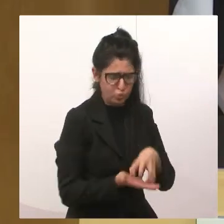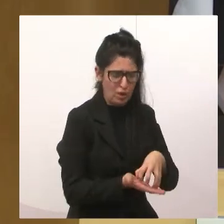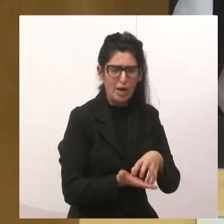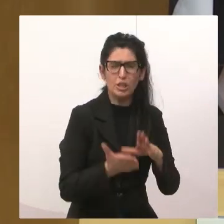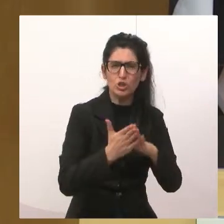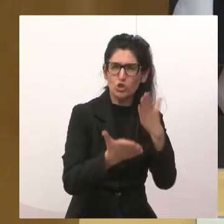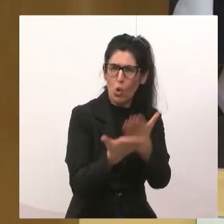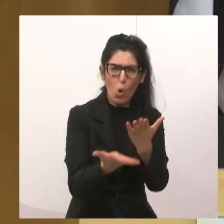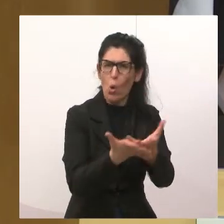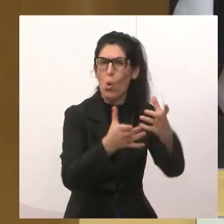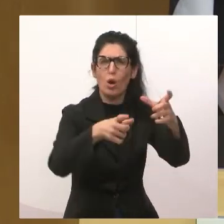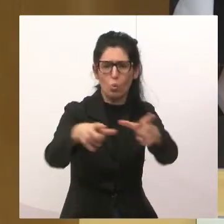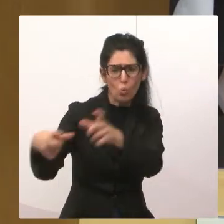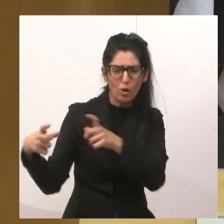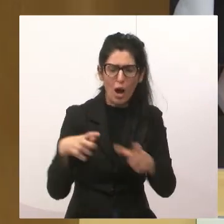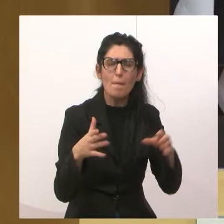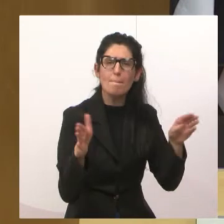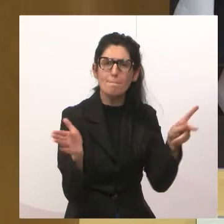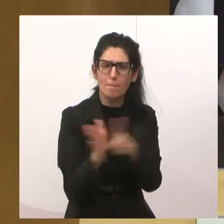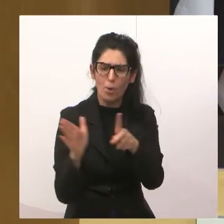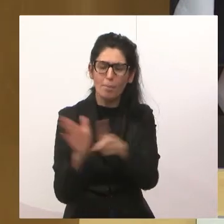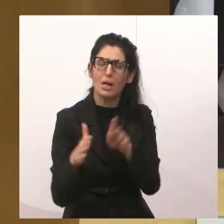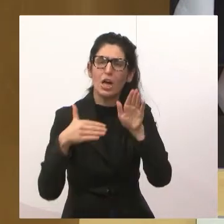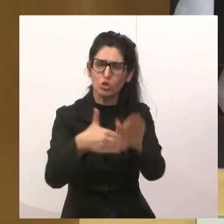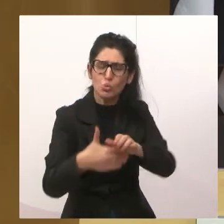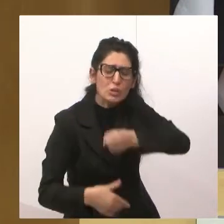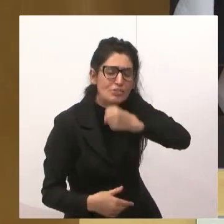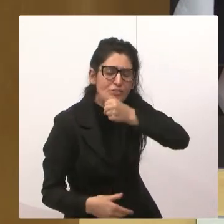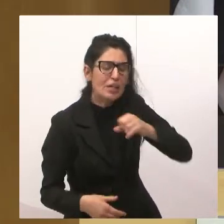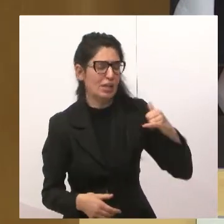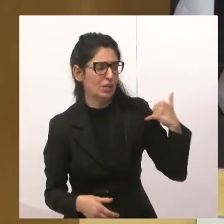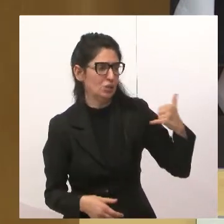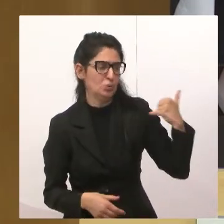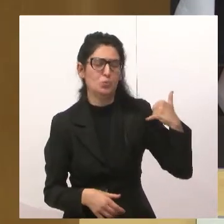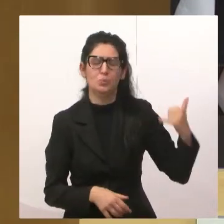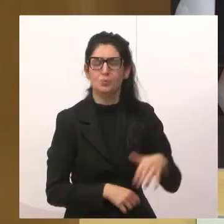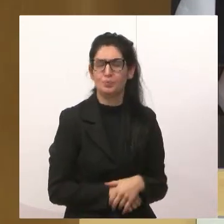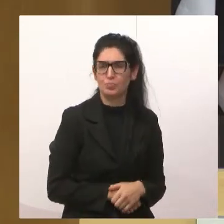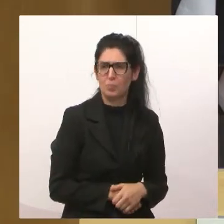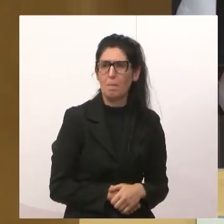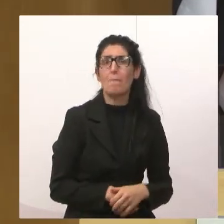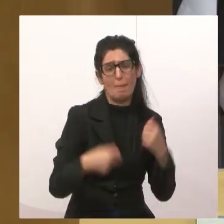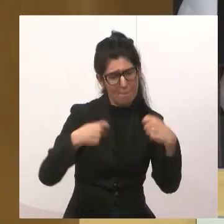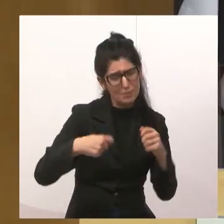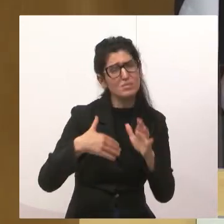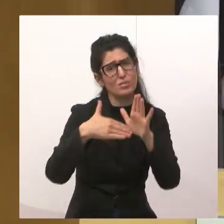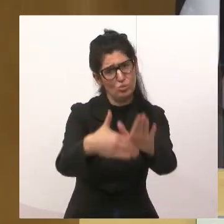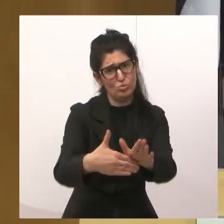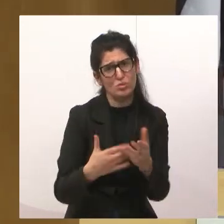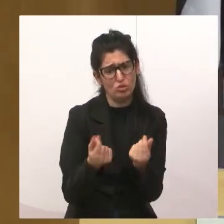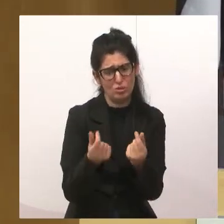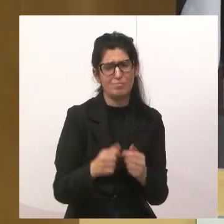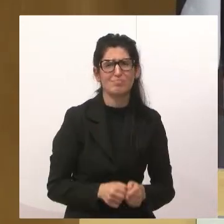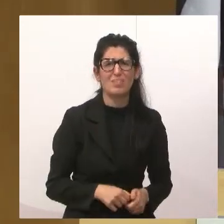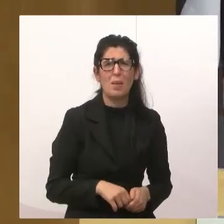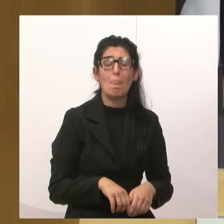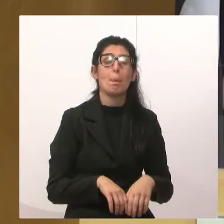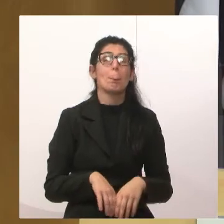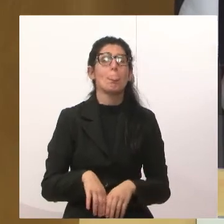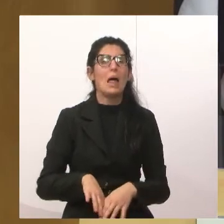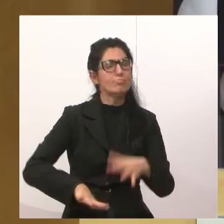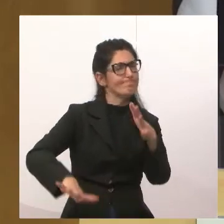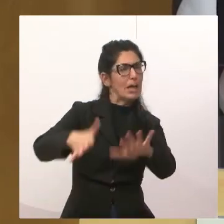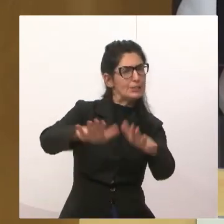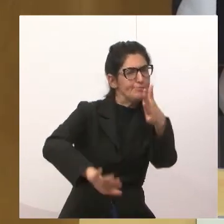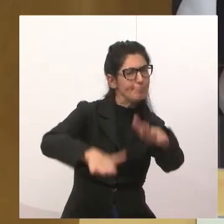diz respeito ao cuidado com as pessoas idosas, né? E esses idosos que estão lá, muitas vezes são abandonados pela família,